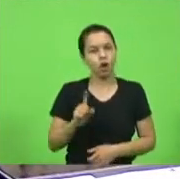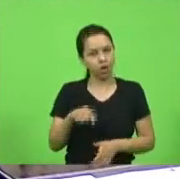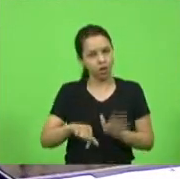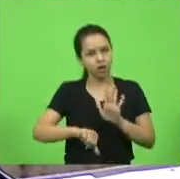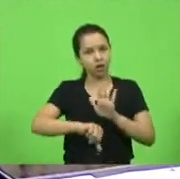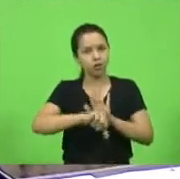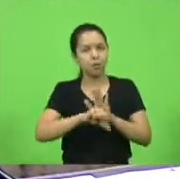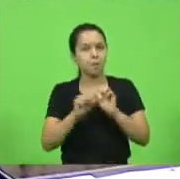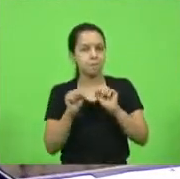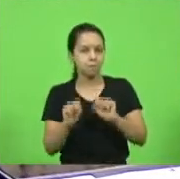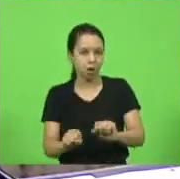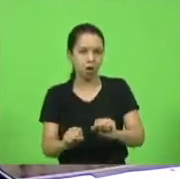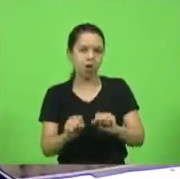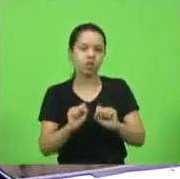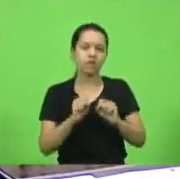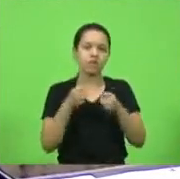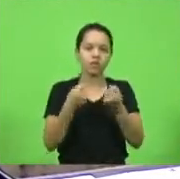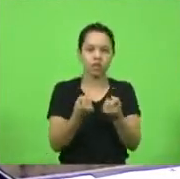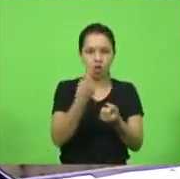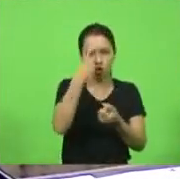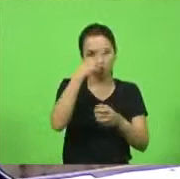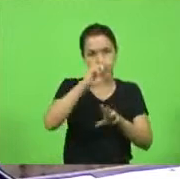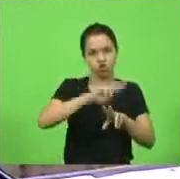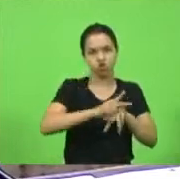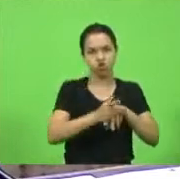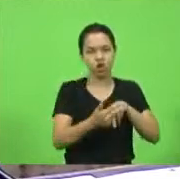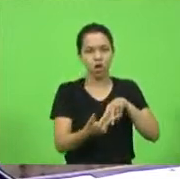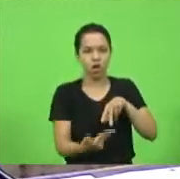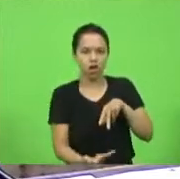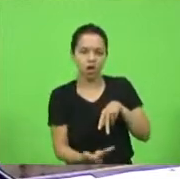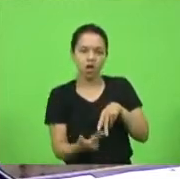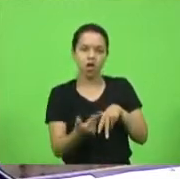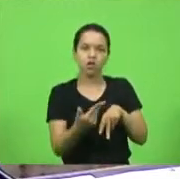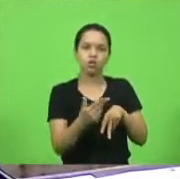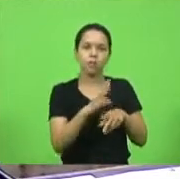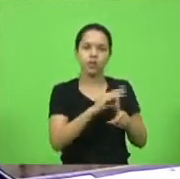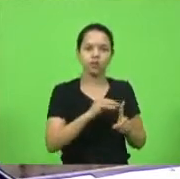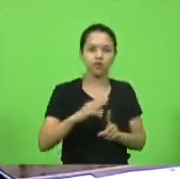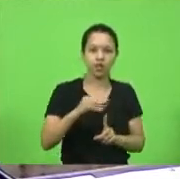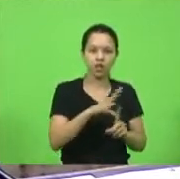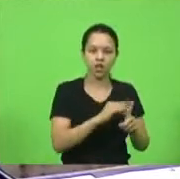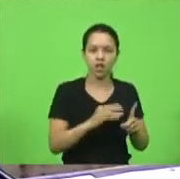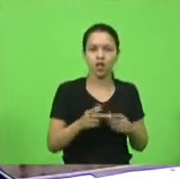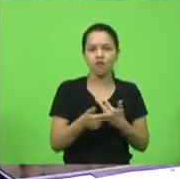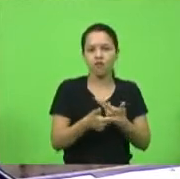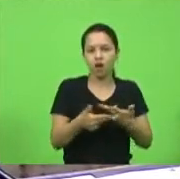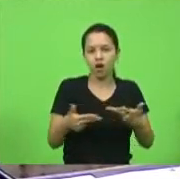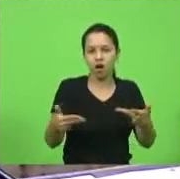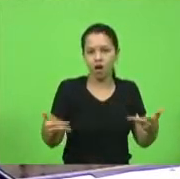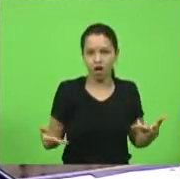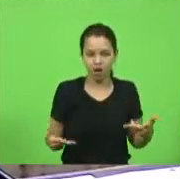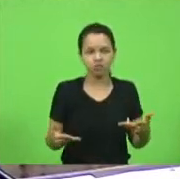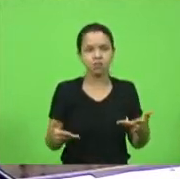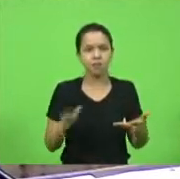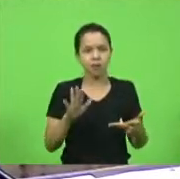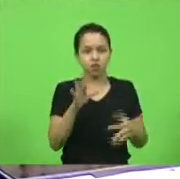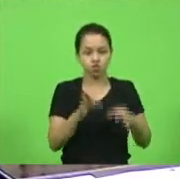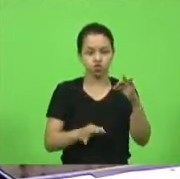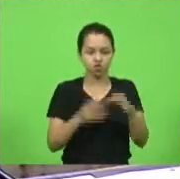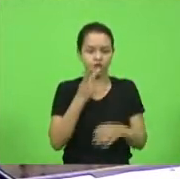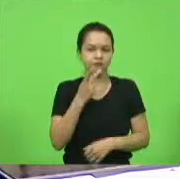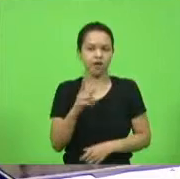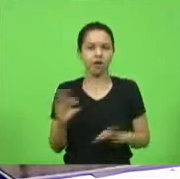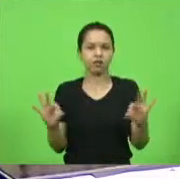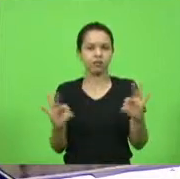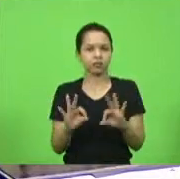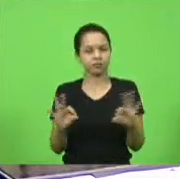de gênero, pedofilia, incesto. Isso aí os deputados fazem. E a justiça não fala nada.